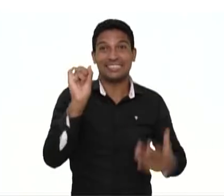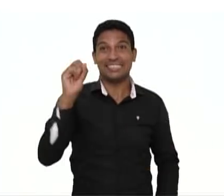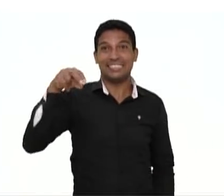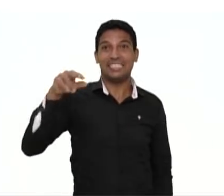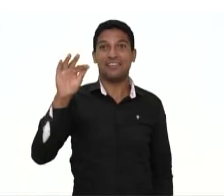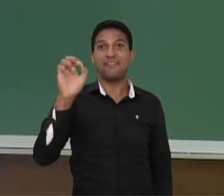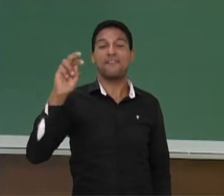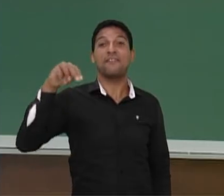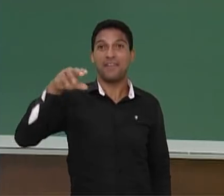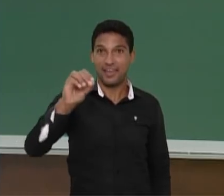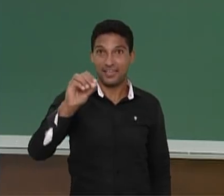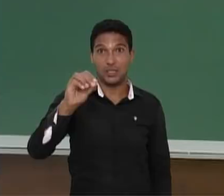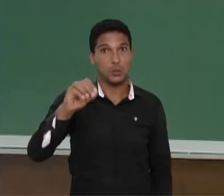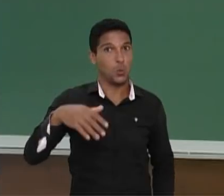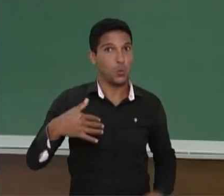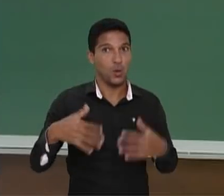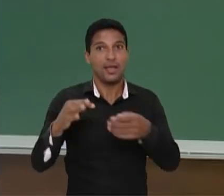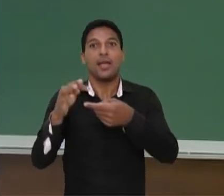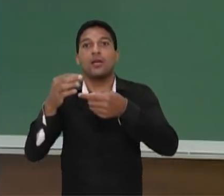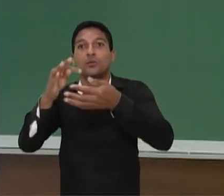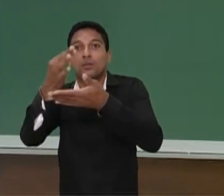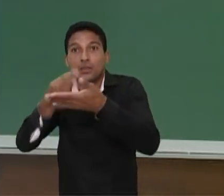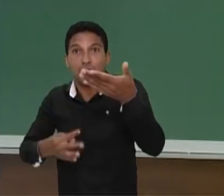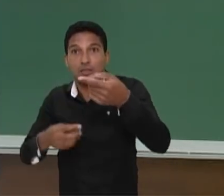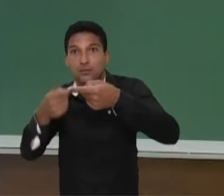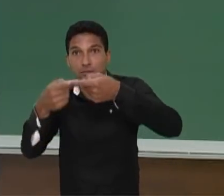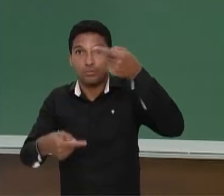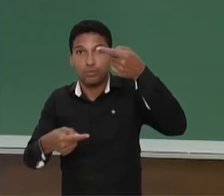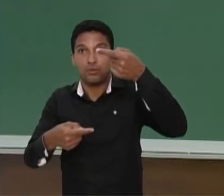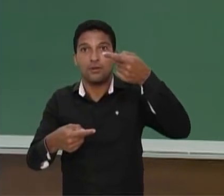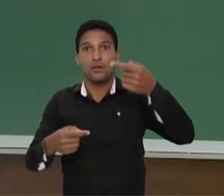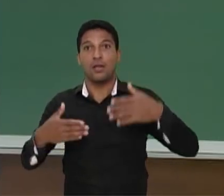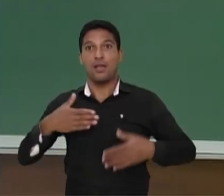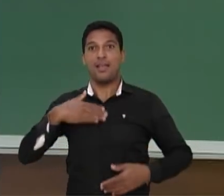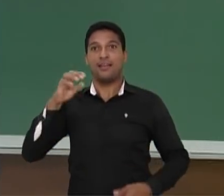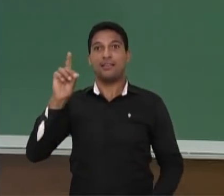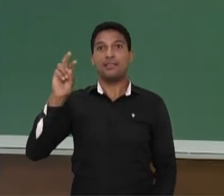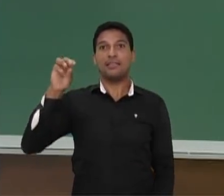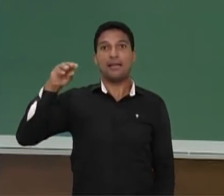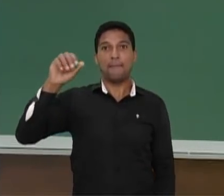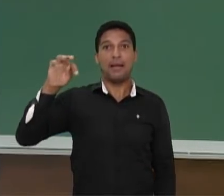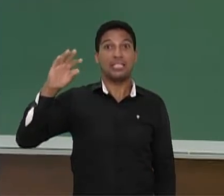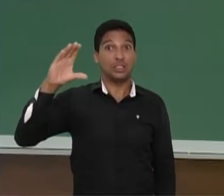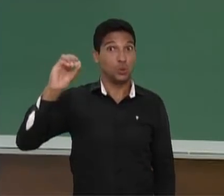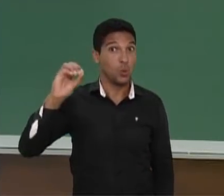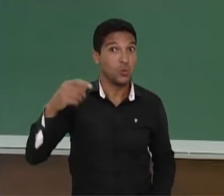Desse texto dramático, não é? Porque ele tem personagens, olha aqui, anjo,